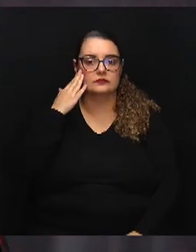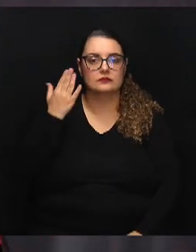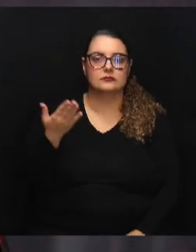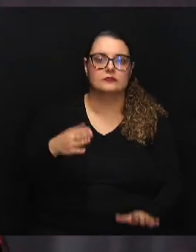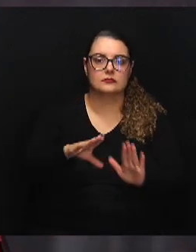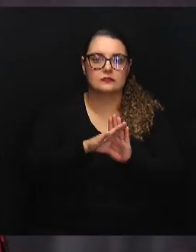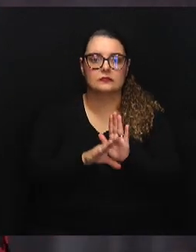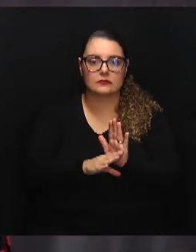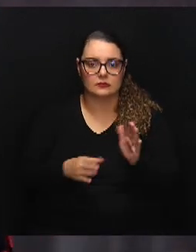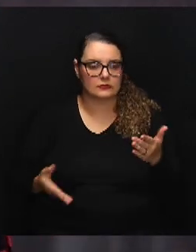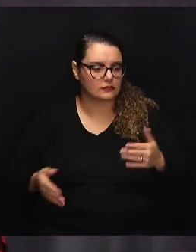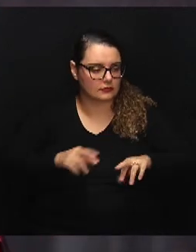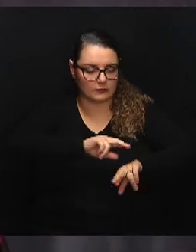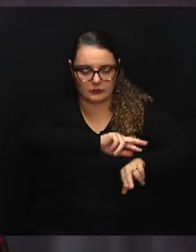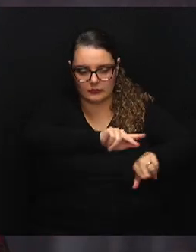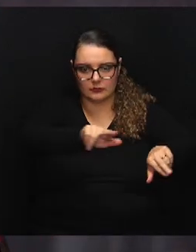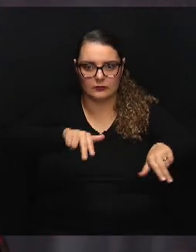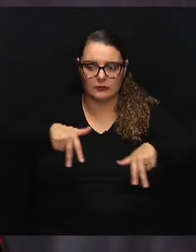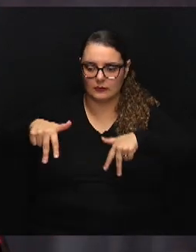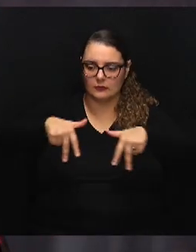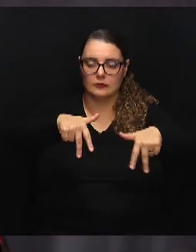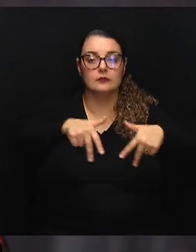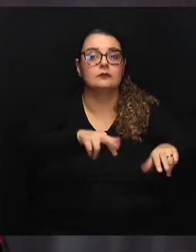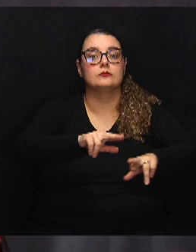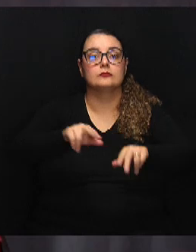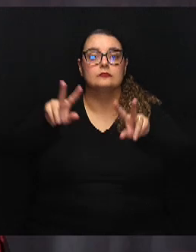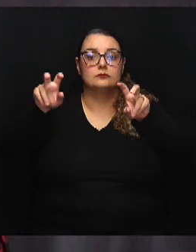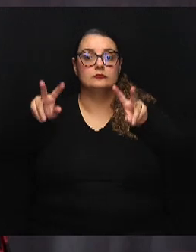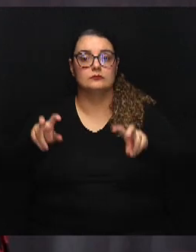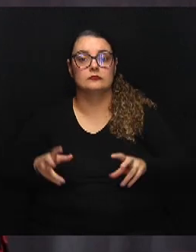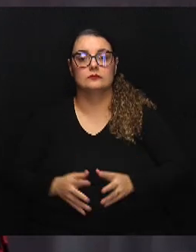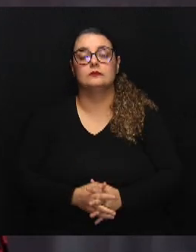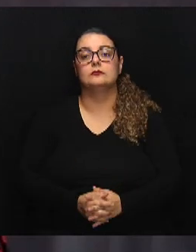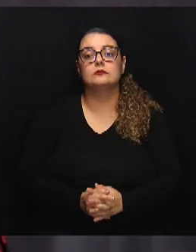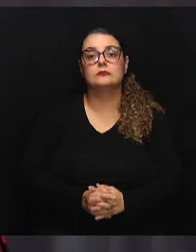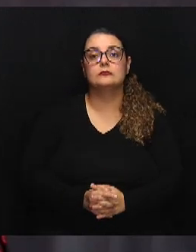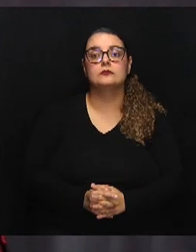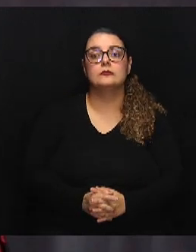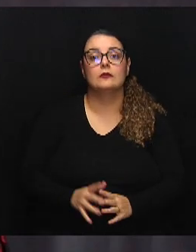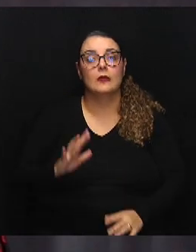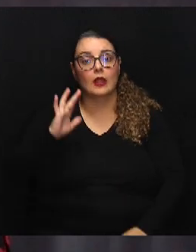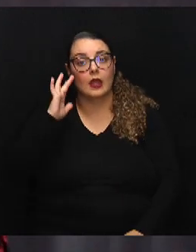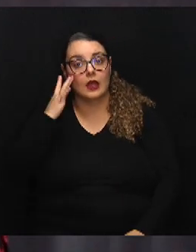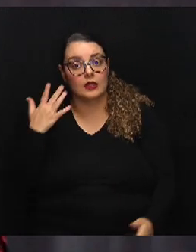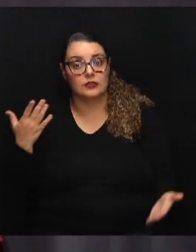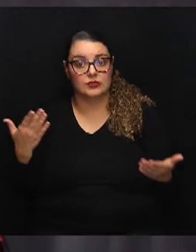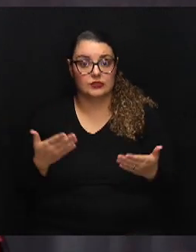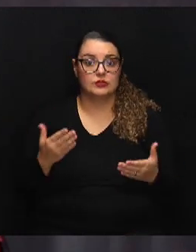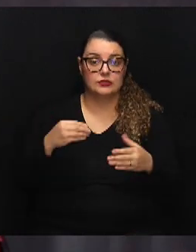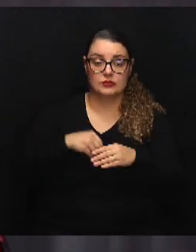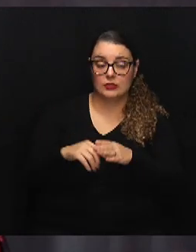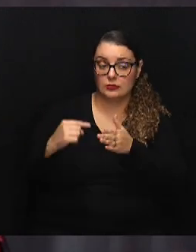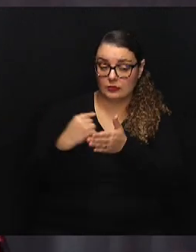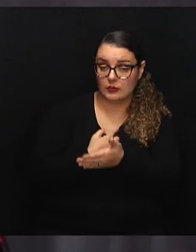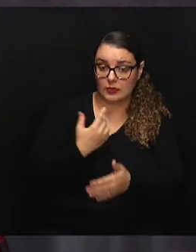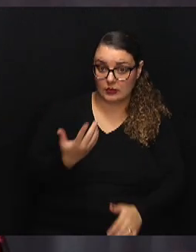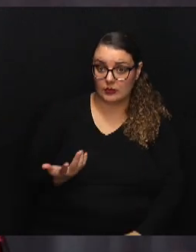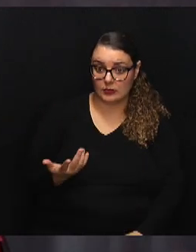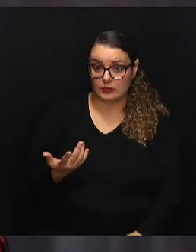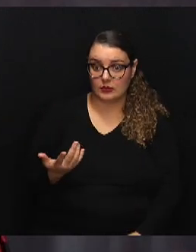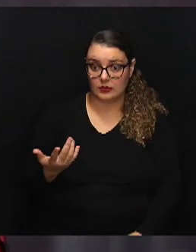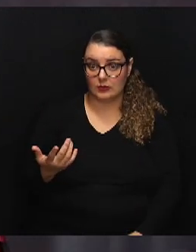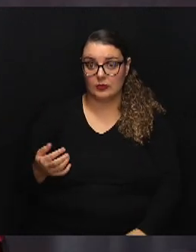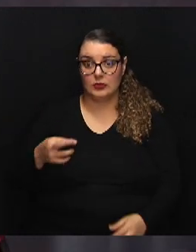programa, transitam vários profissionais de várias abordagens. Então, eu acho que hoje, dentro do que você me perguntou, acho que dentro